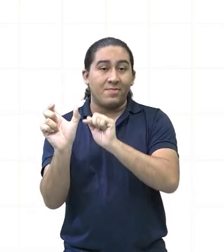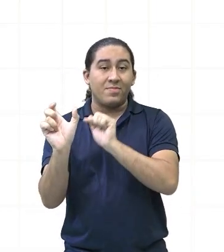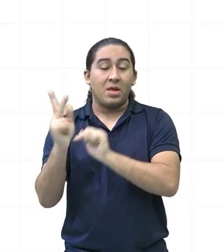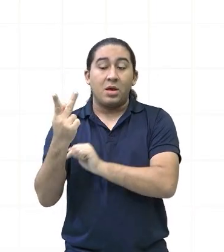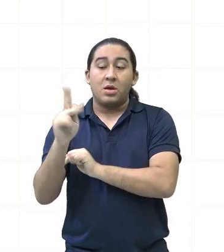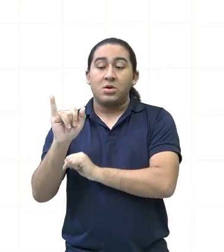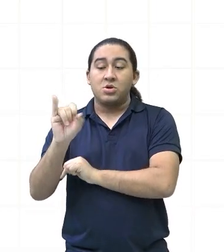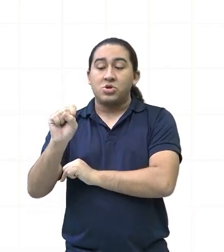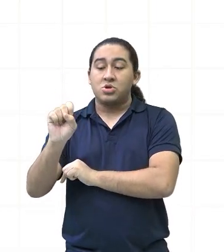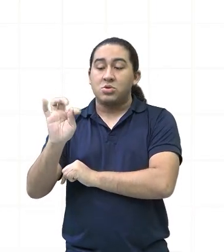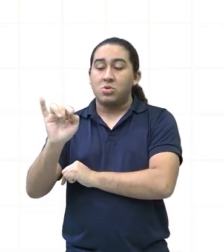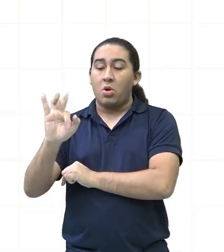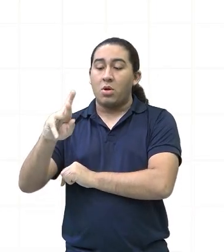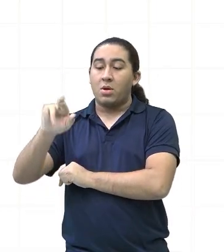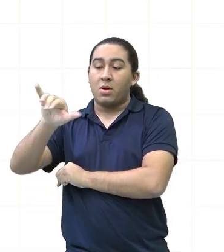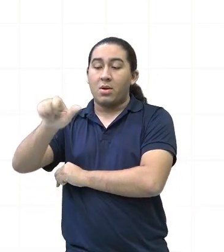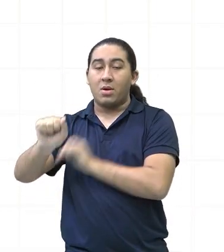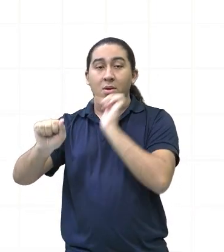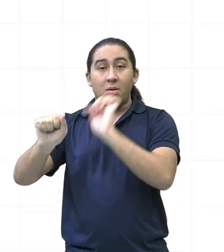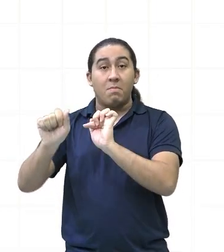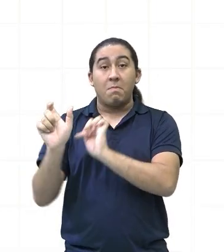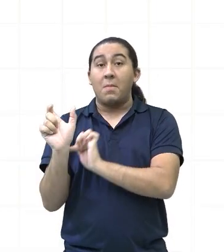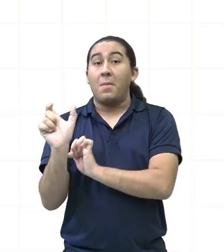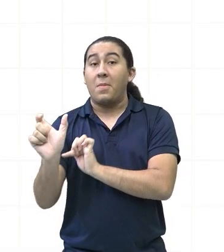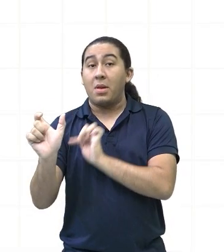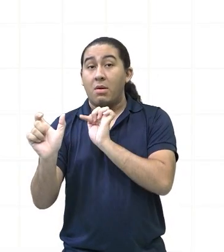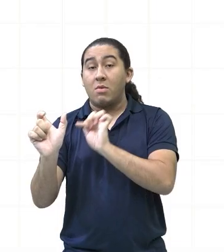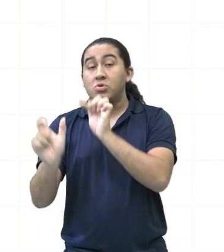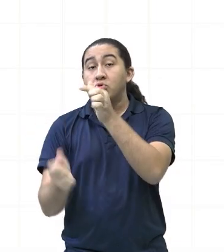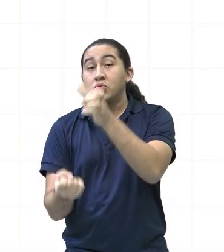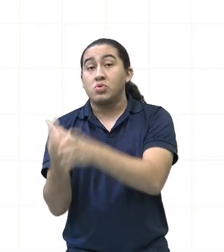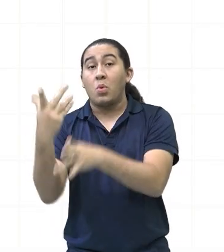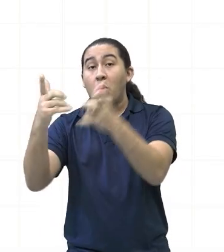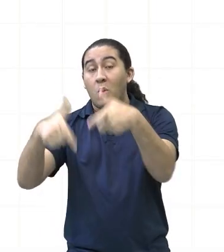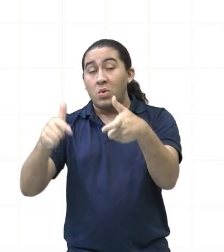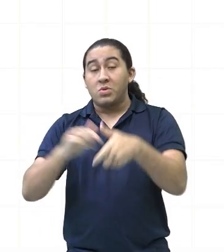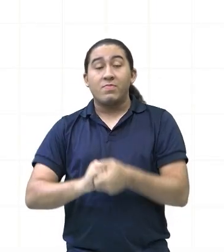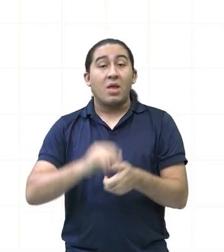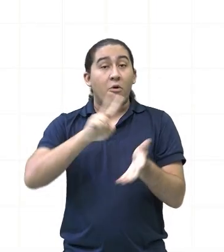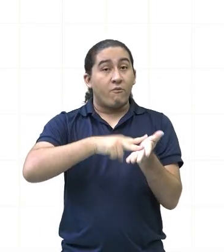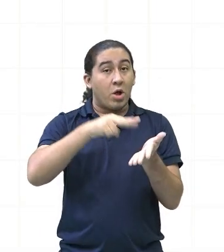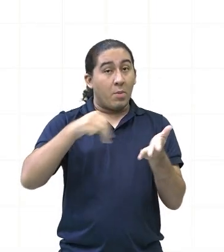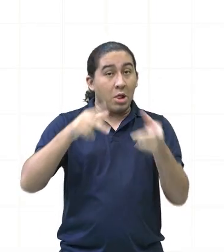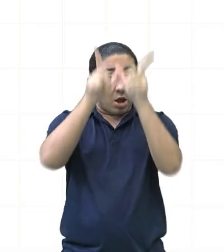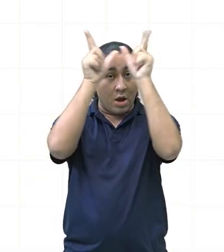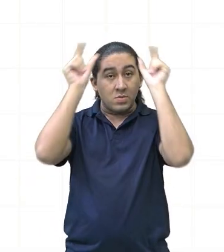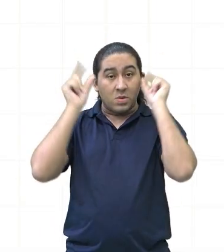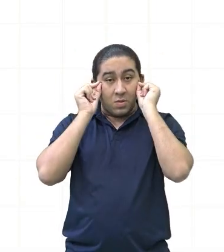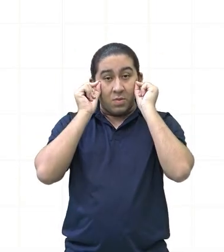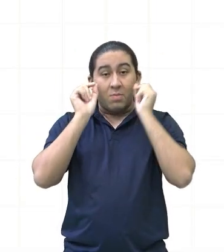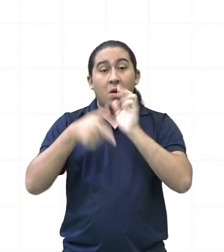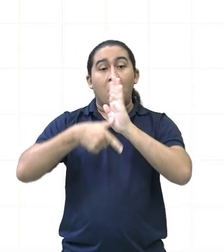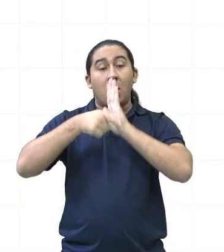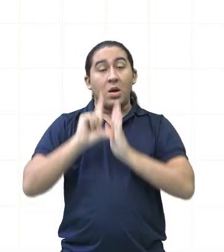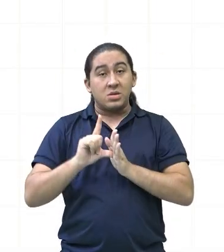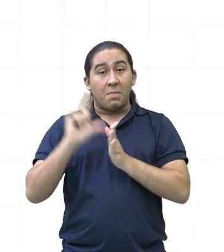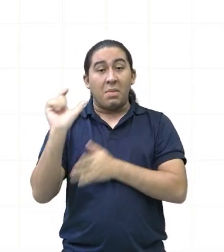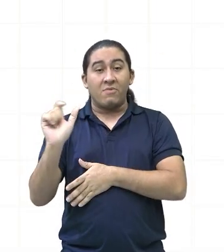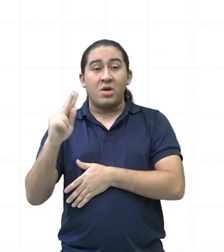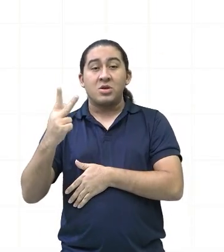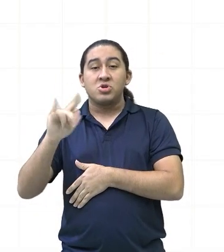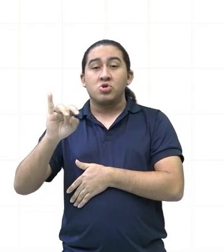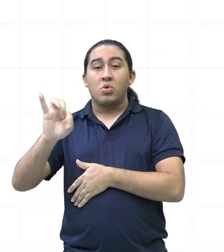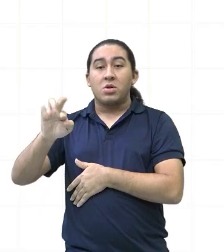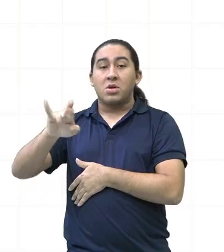termo então história, ele é originado do vocábulo grego historie, que tem como conceito